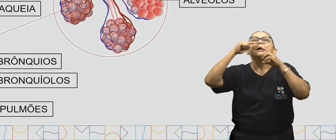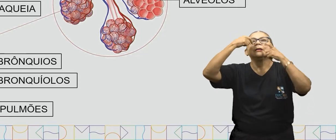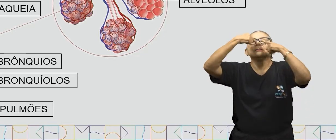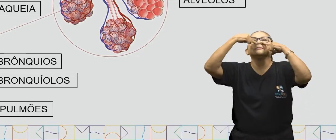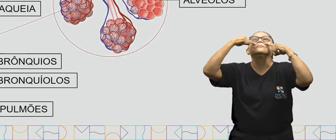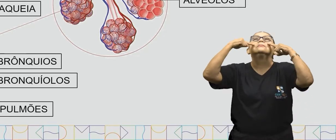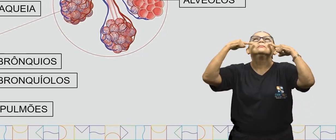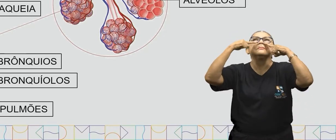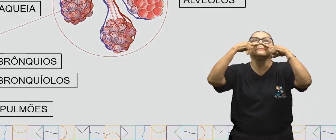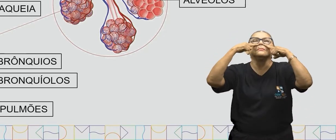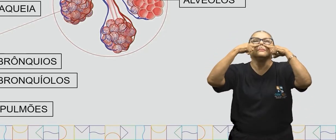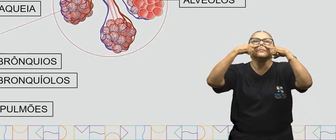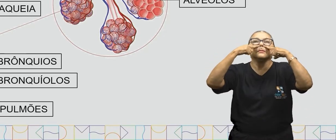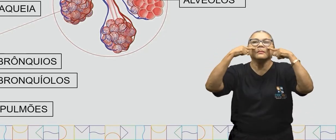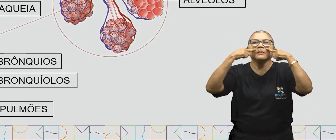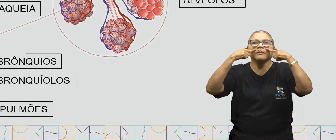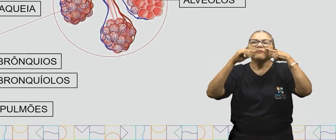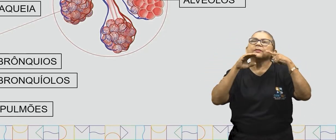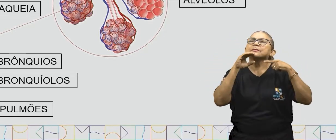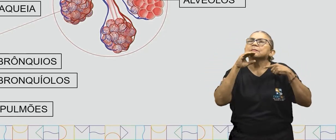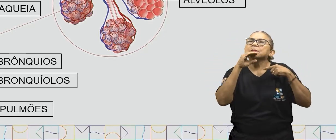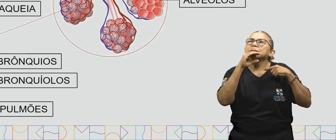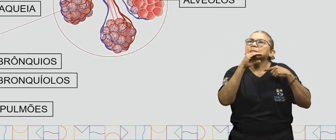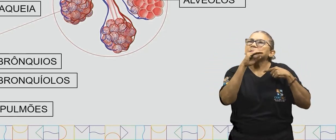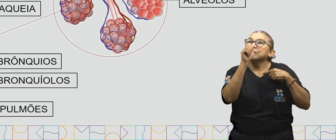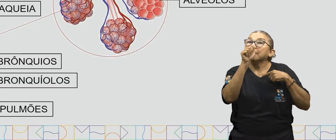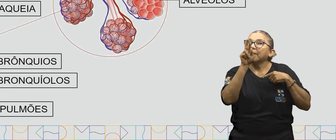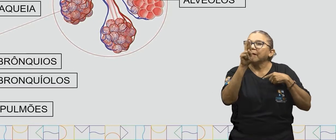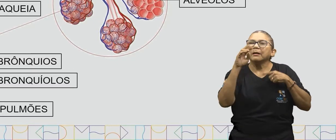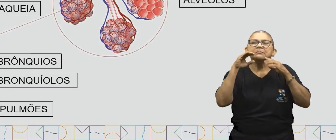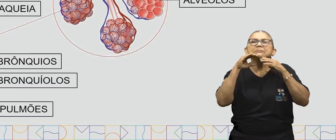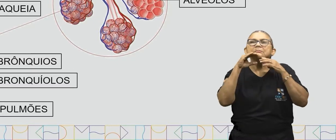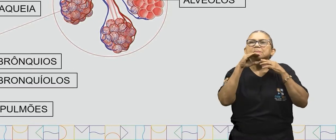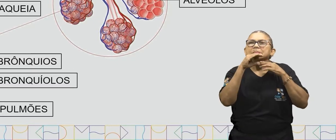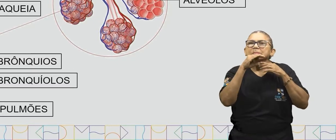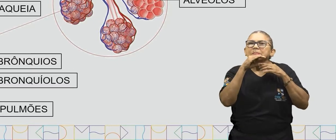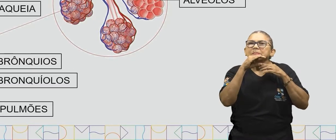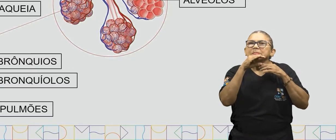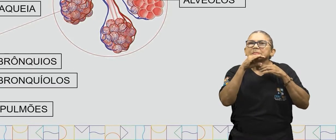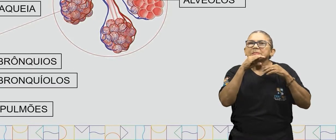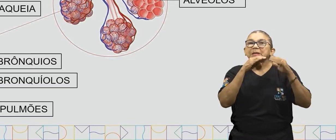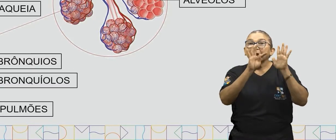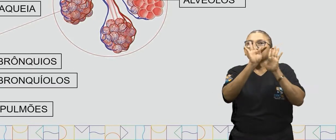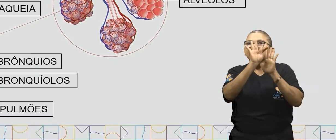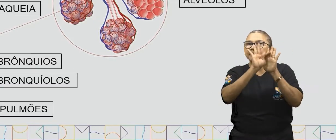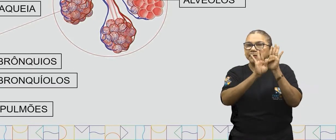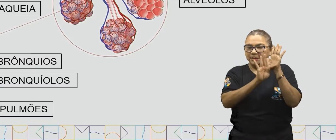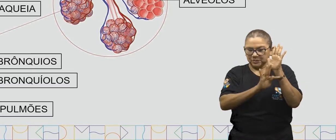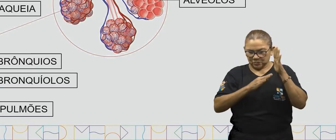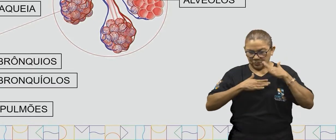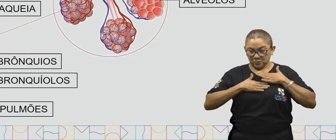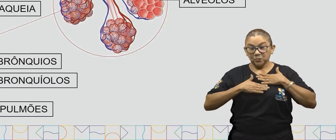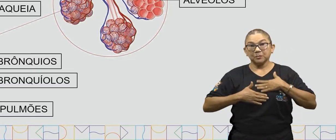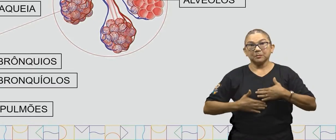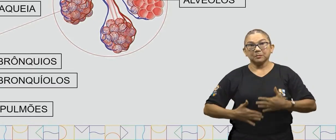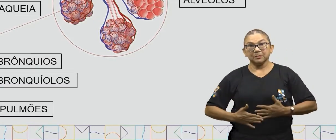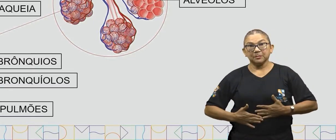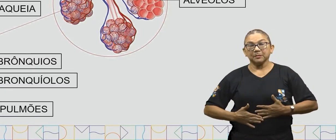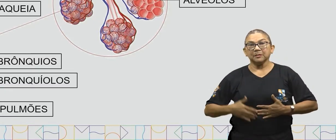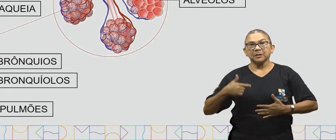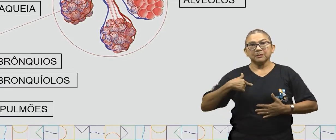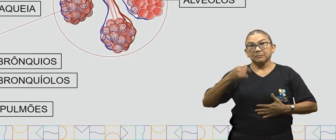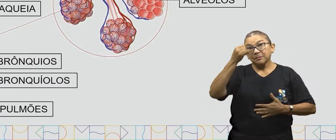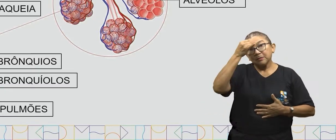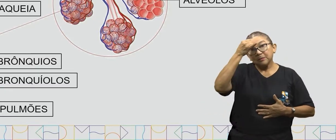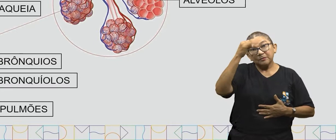e umedecido. O aquecimento tem a função de manter a temperatura do organismo constante e